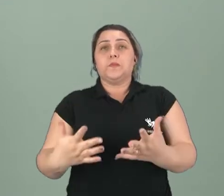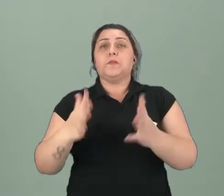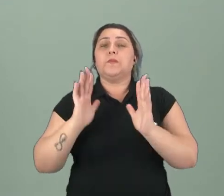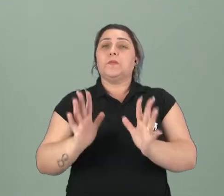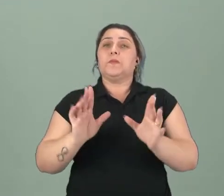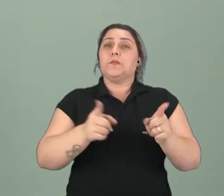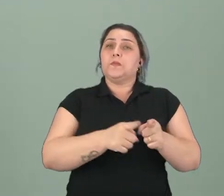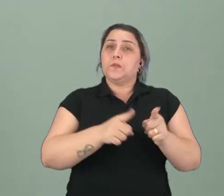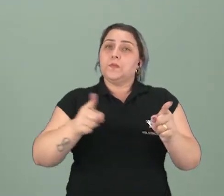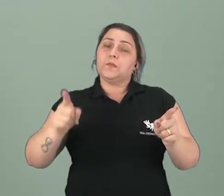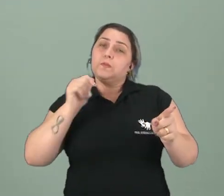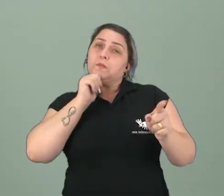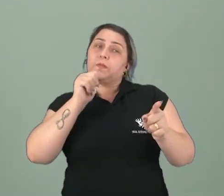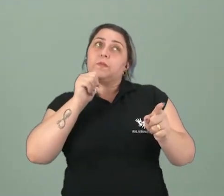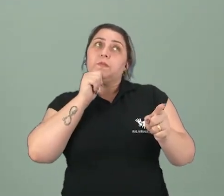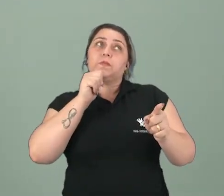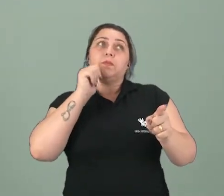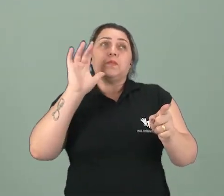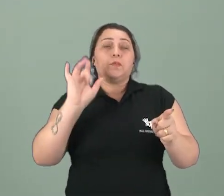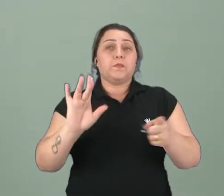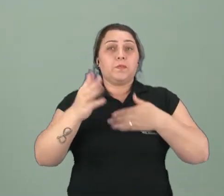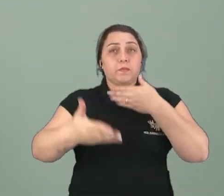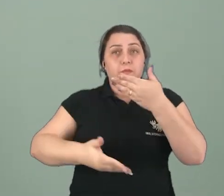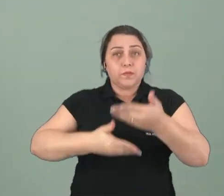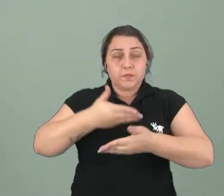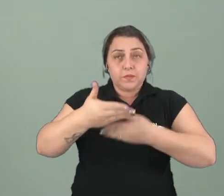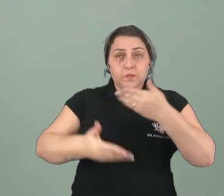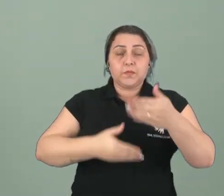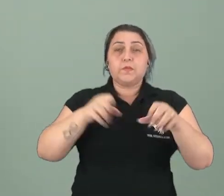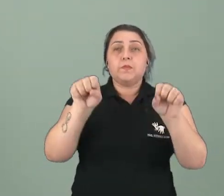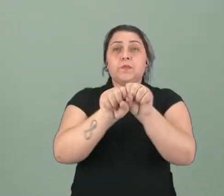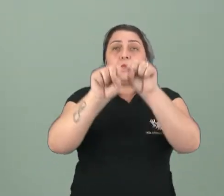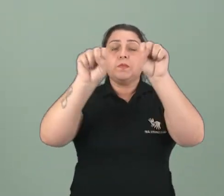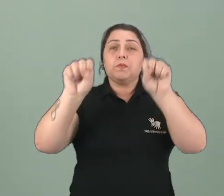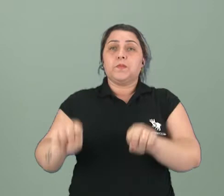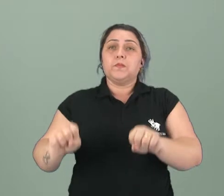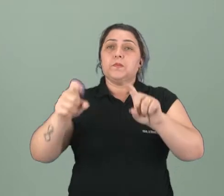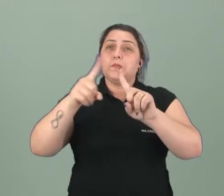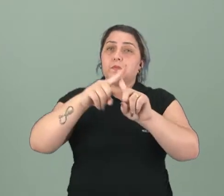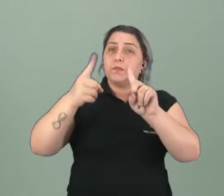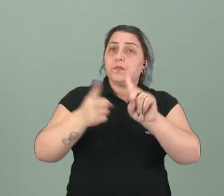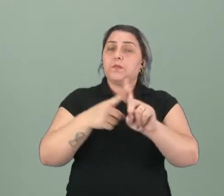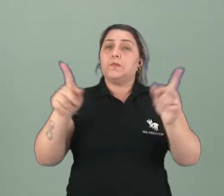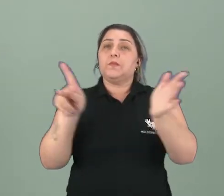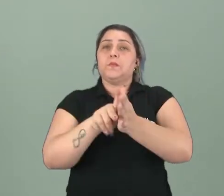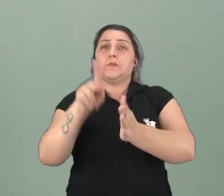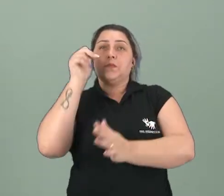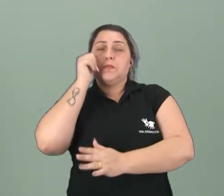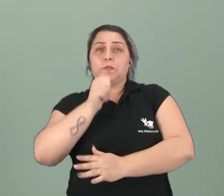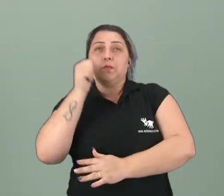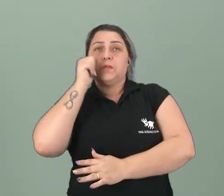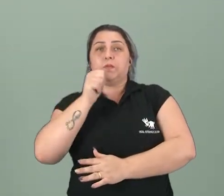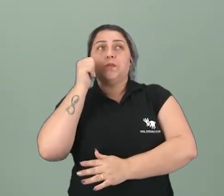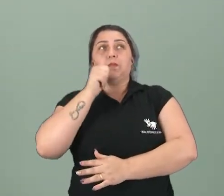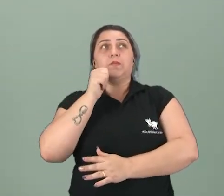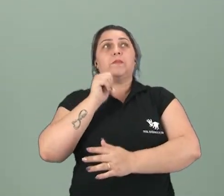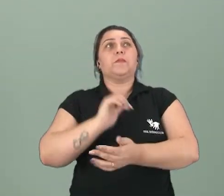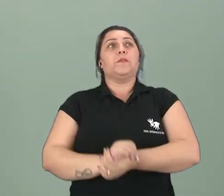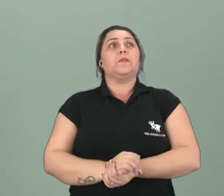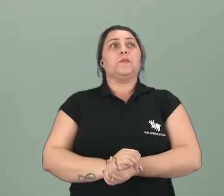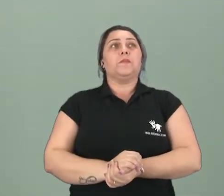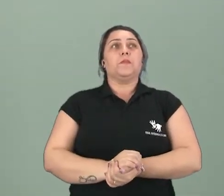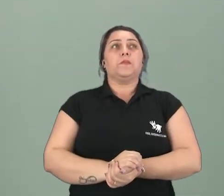ciclo menstrual só está relacionado aí ao sistema reprodutor feminino. E vai ser um padrão comum